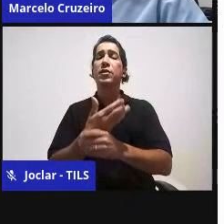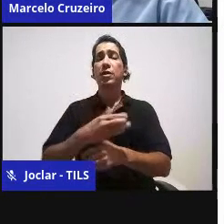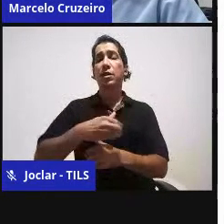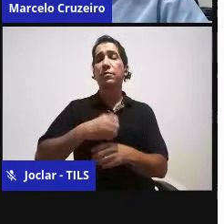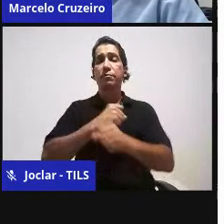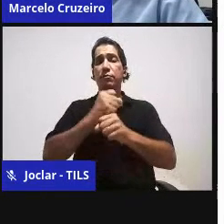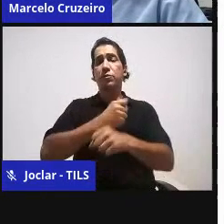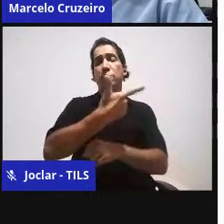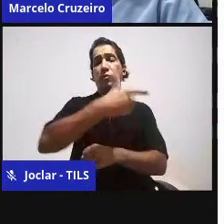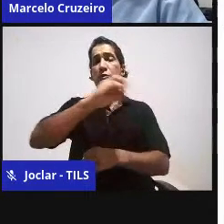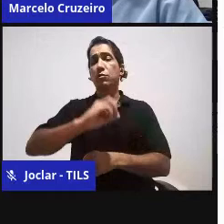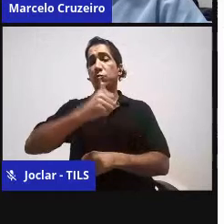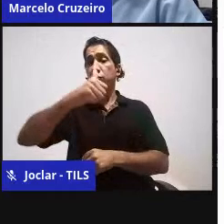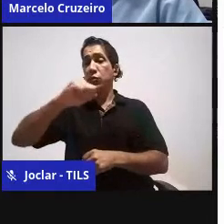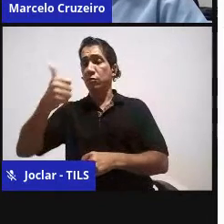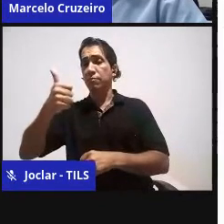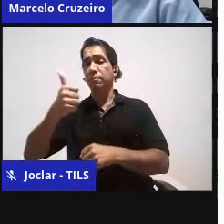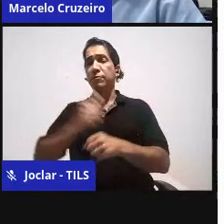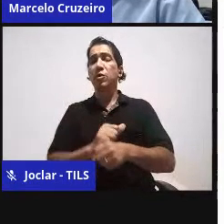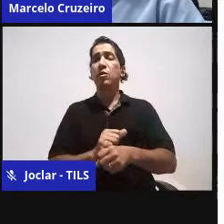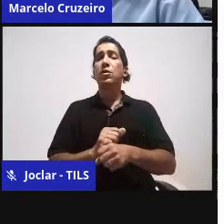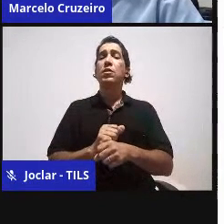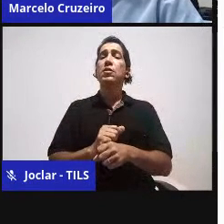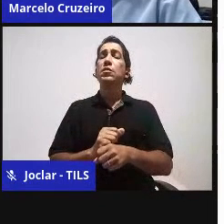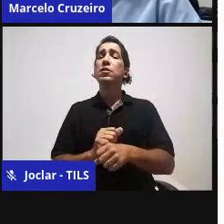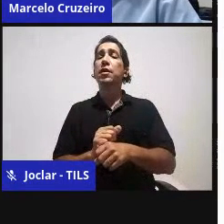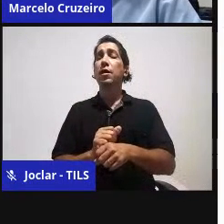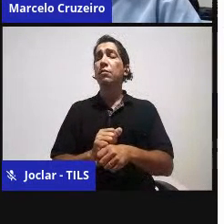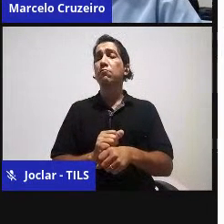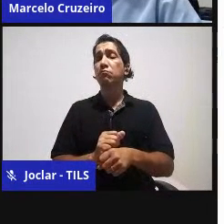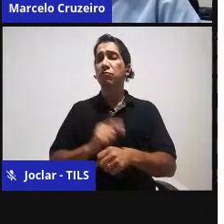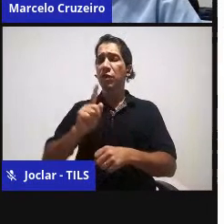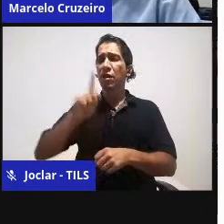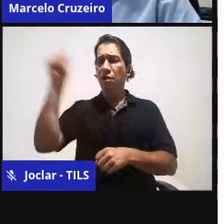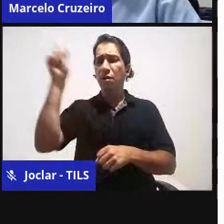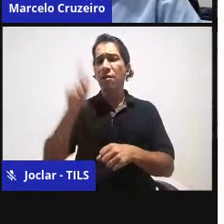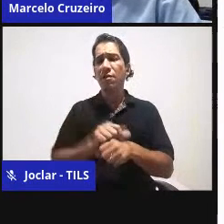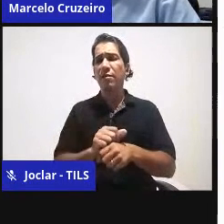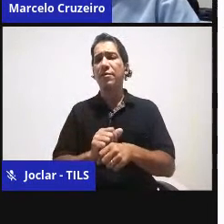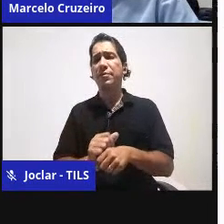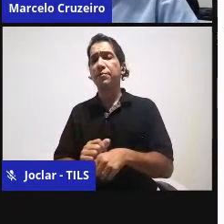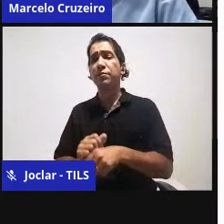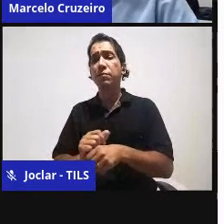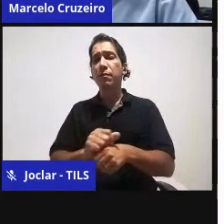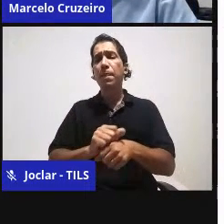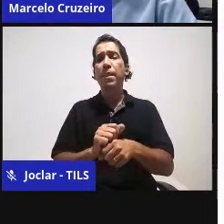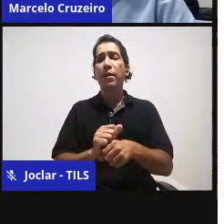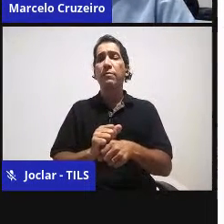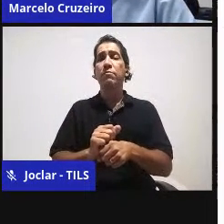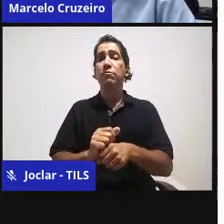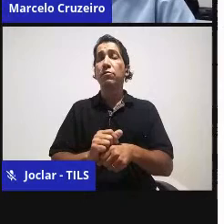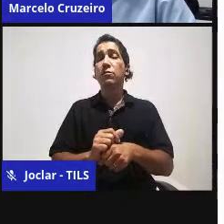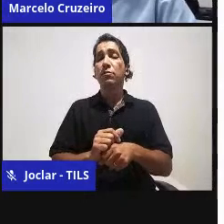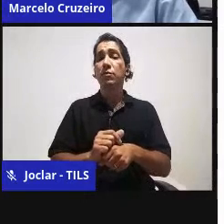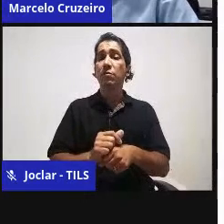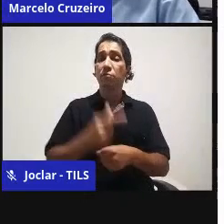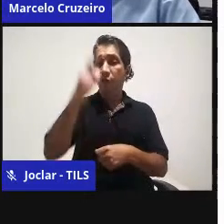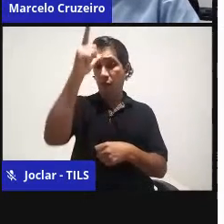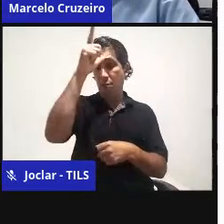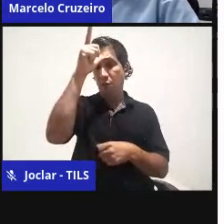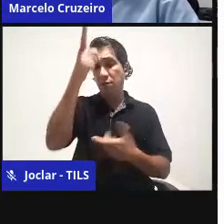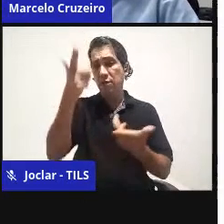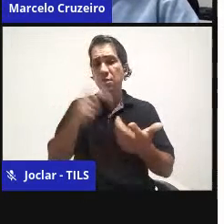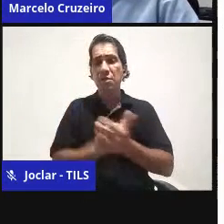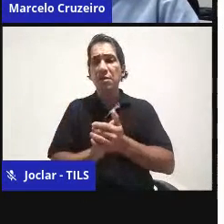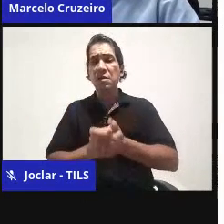com uma estratégia de alta tecnologia para a indústria alemã. Tá? Hoje em dia, o conceito de indústria 4.0, e que envolve